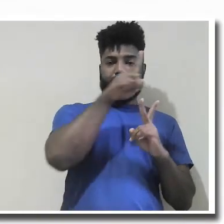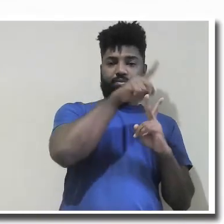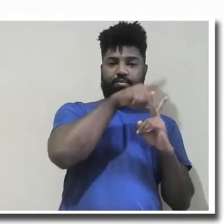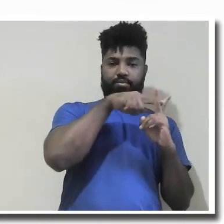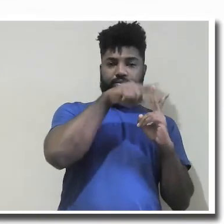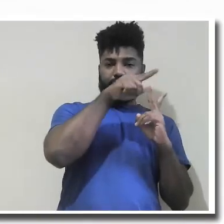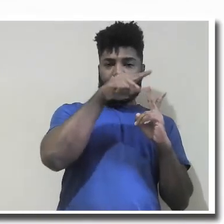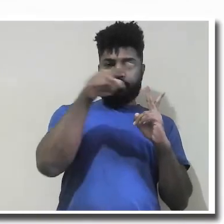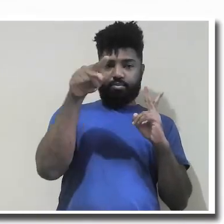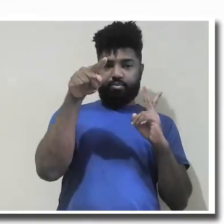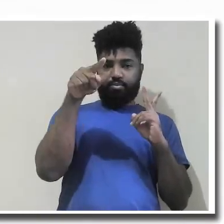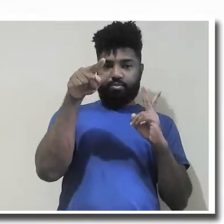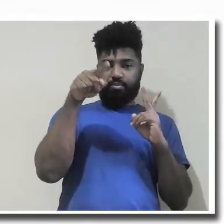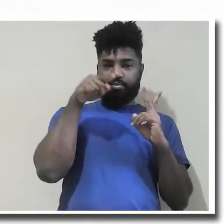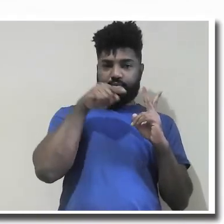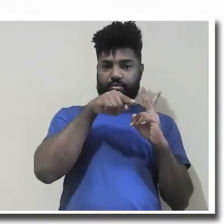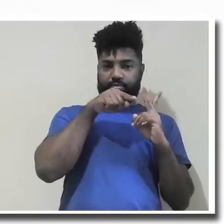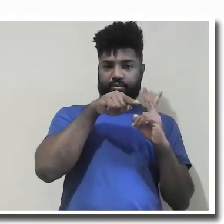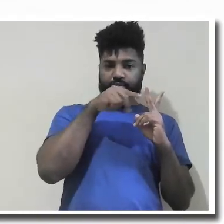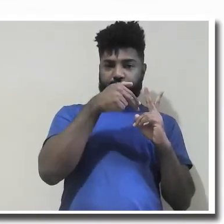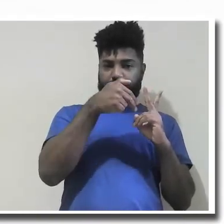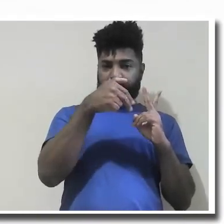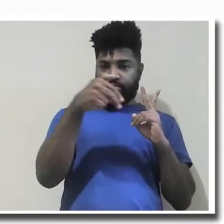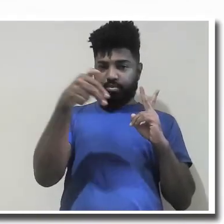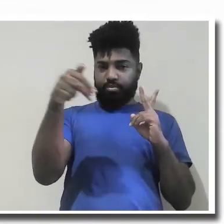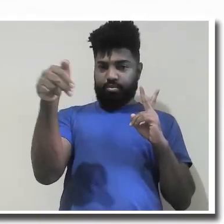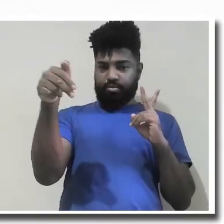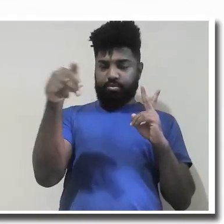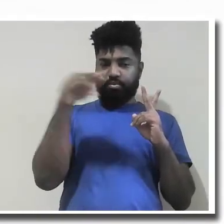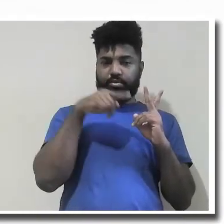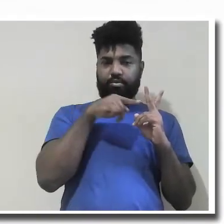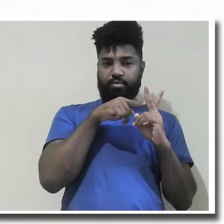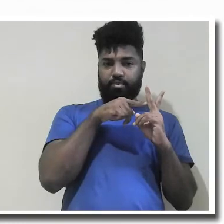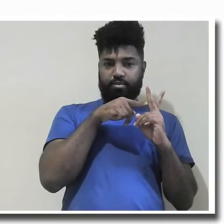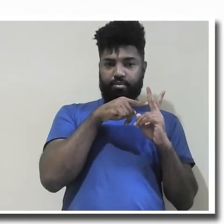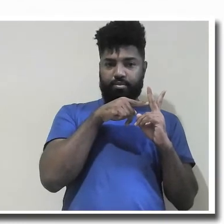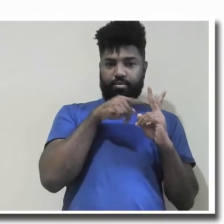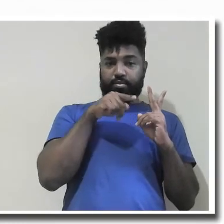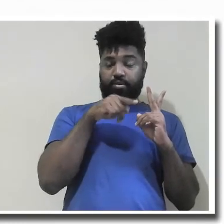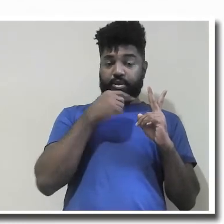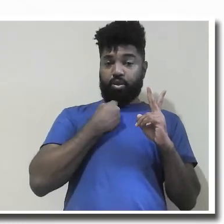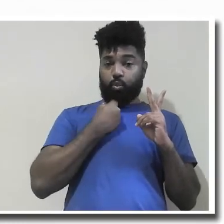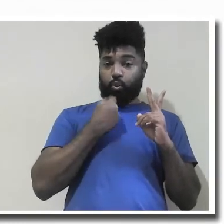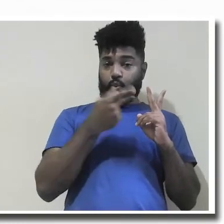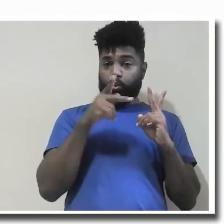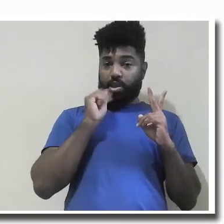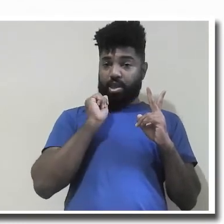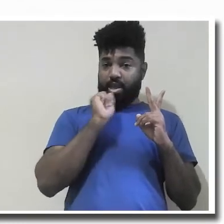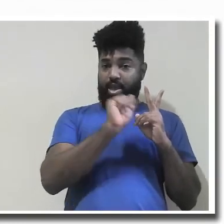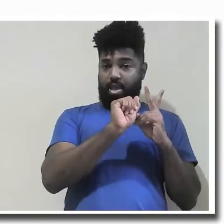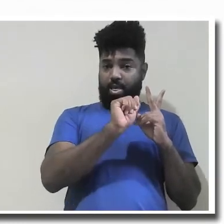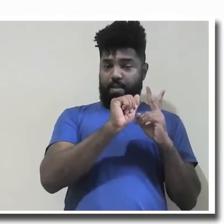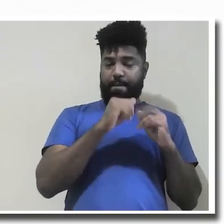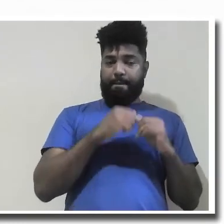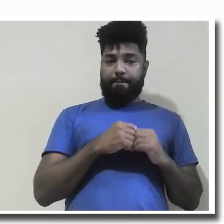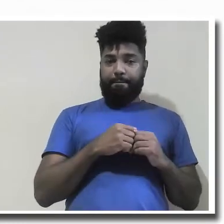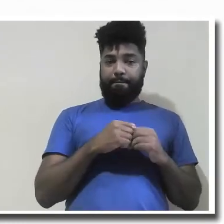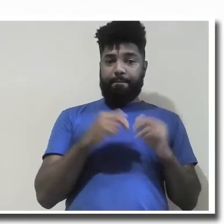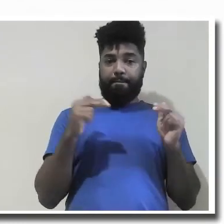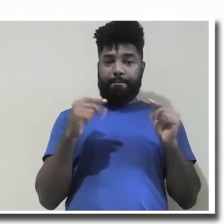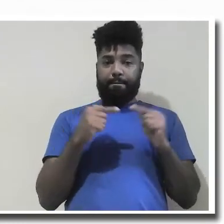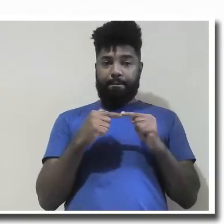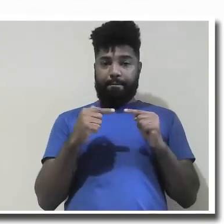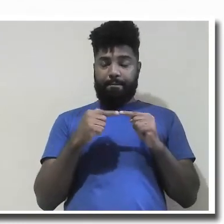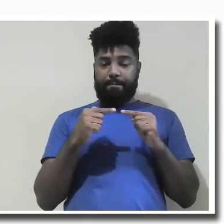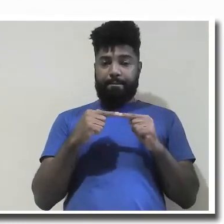enésima ou de índice n de um valor A é igual a um